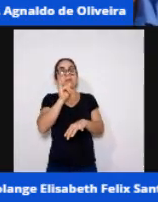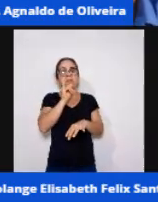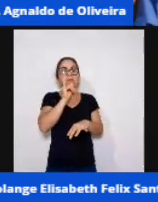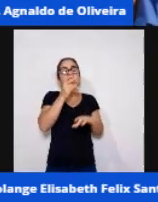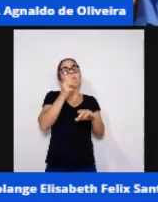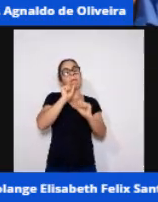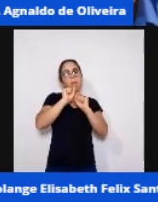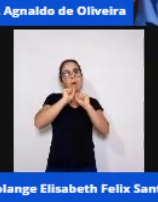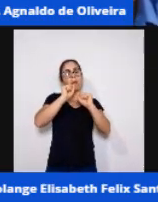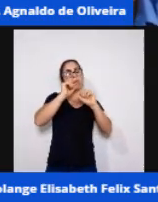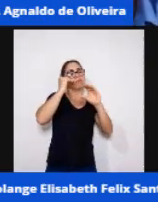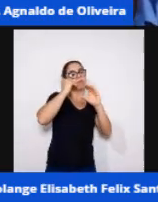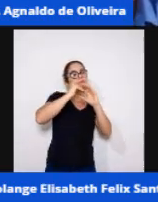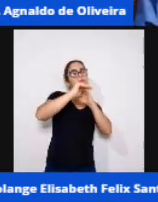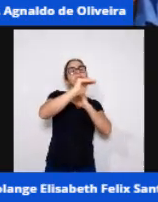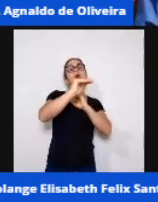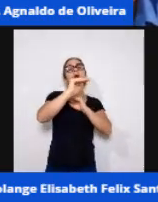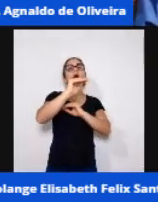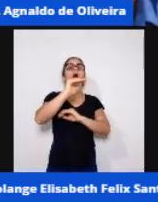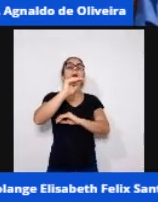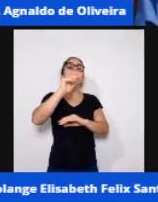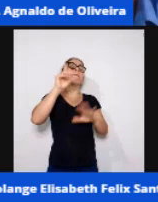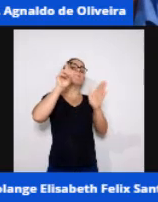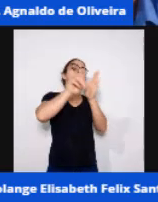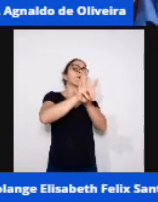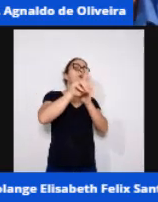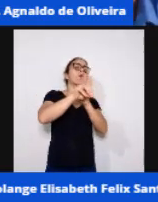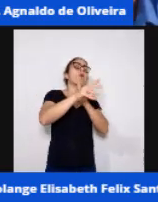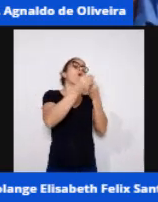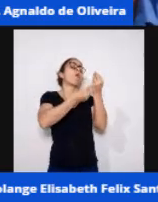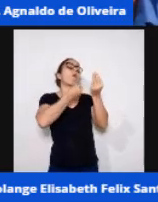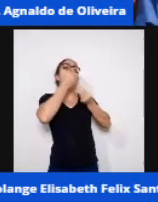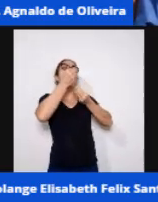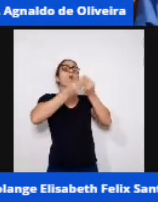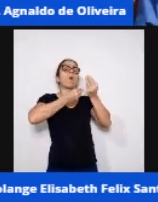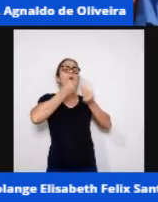responder como é que está